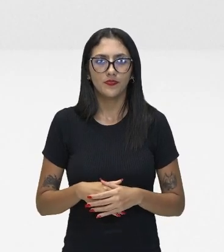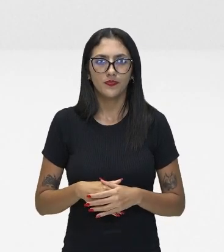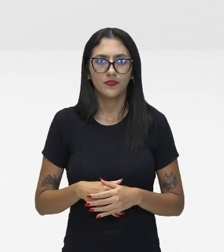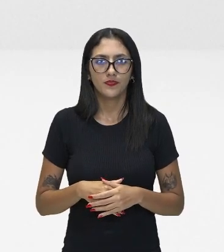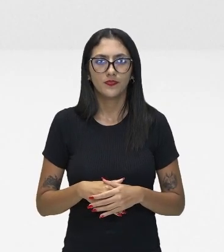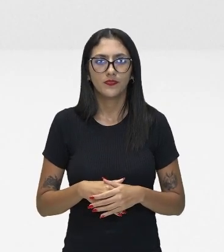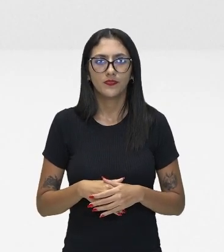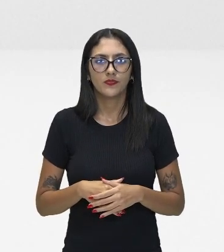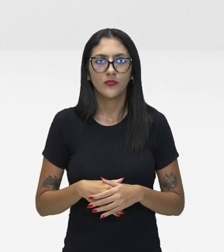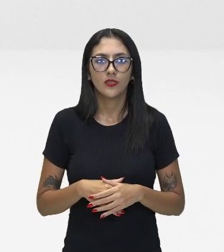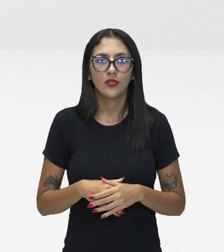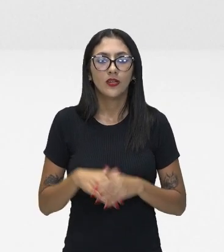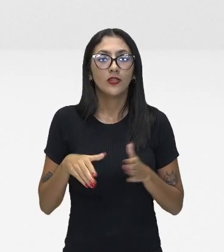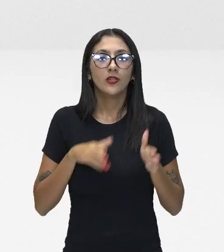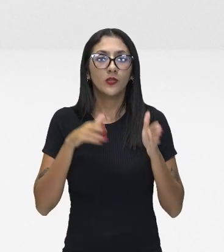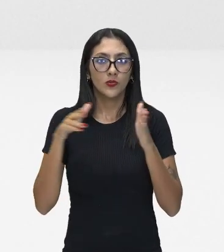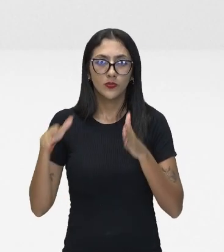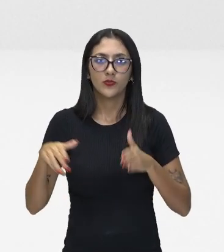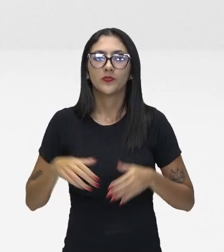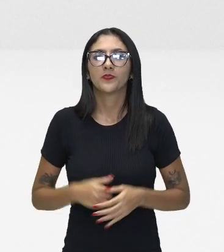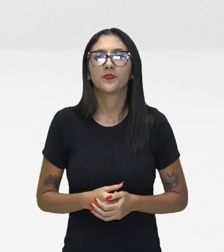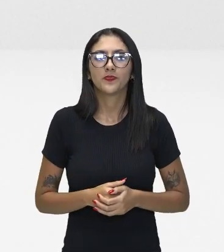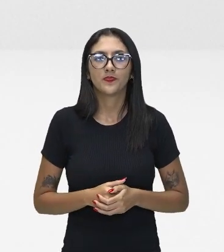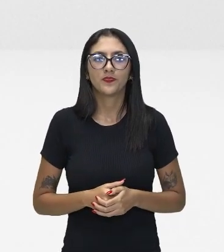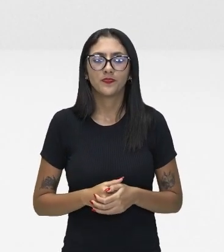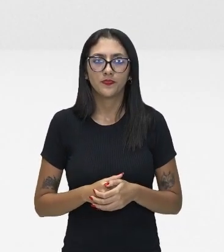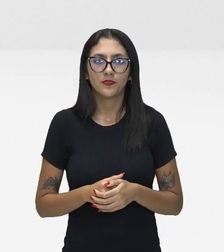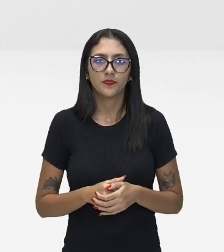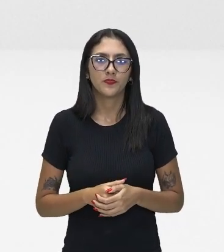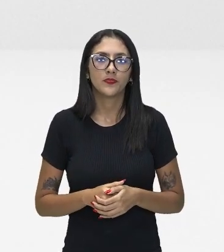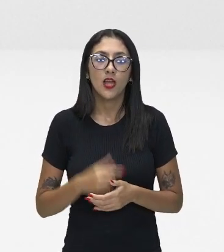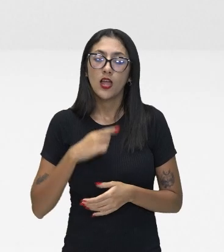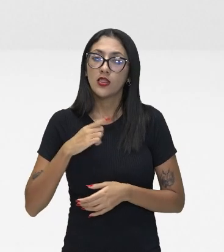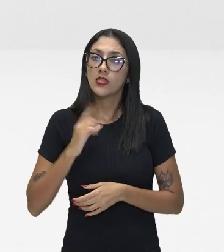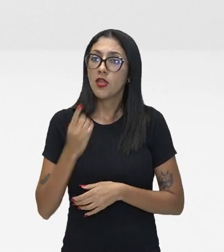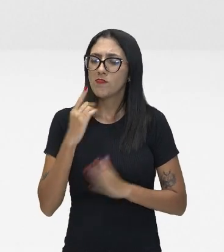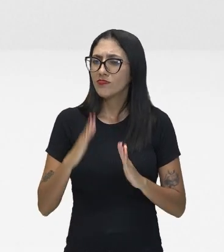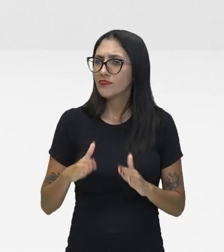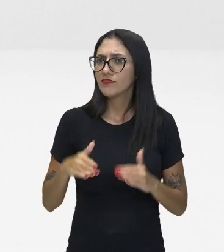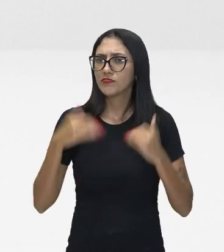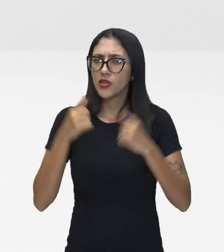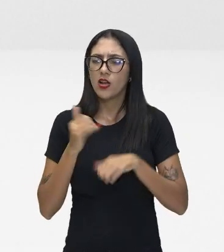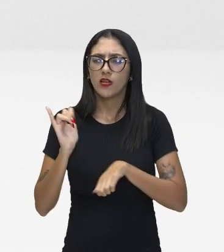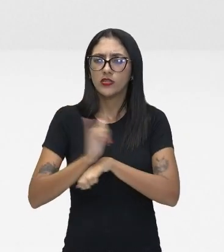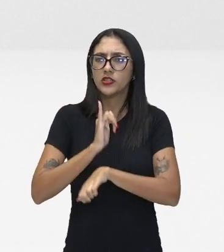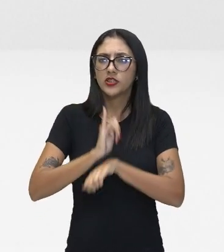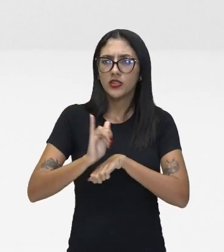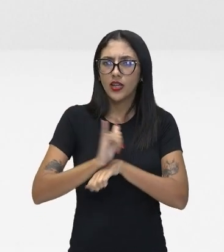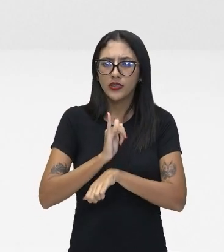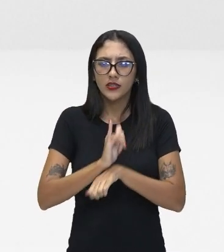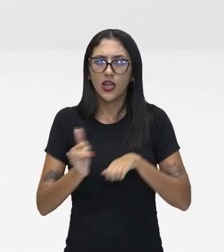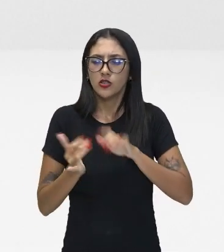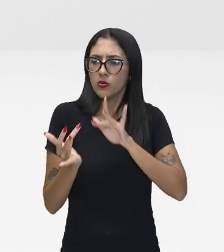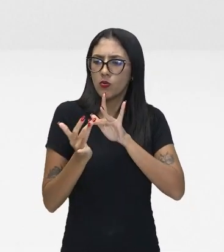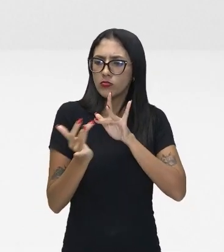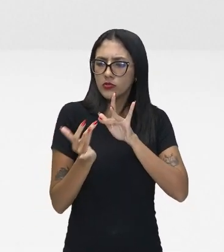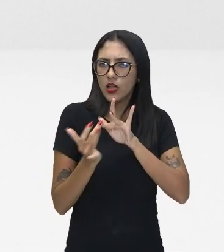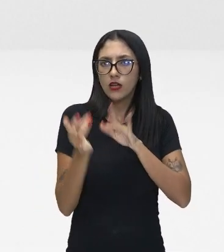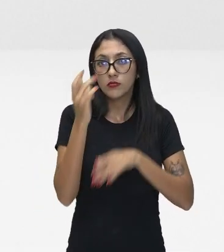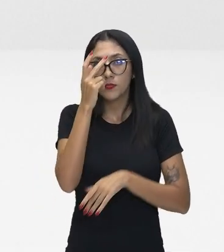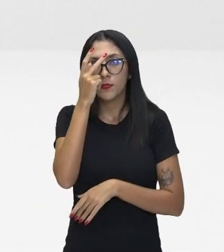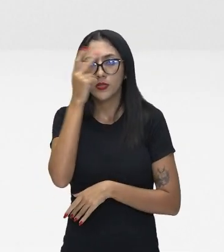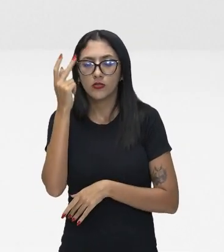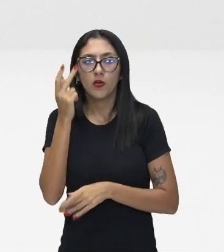continuando, olha só, uma das melhores formas de criar uma relação mais próxima com o seu cliente é